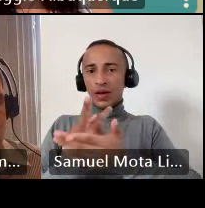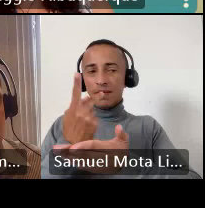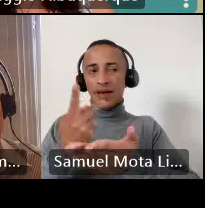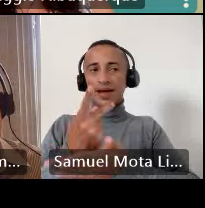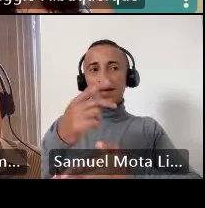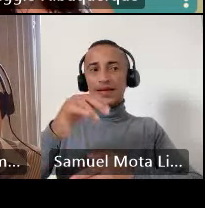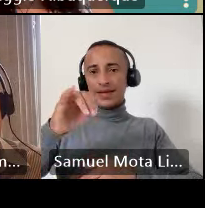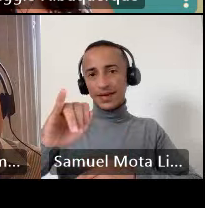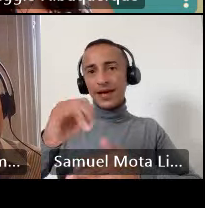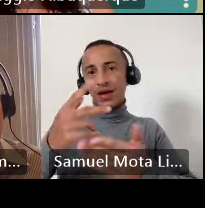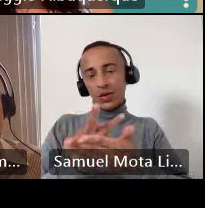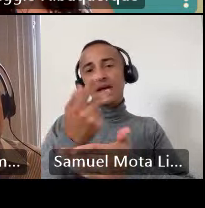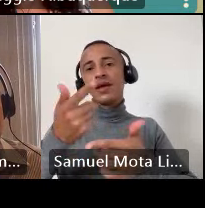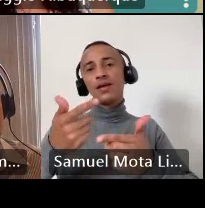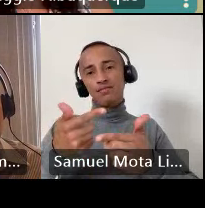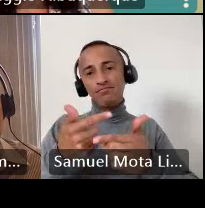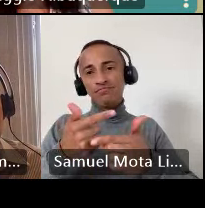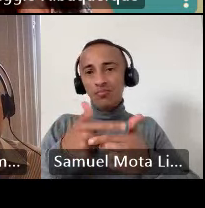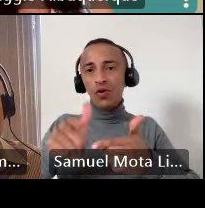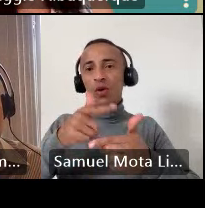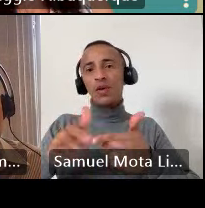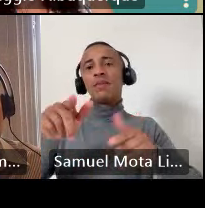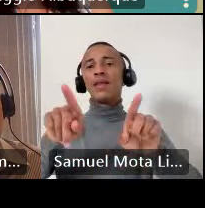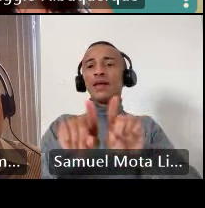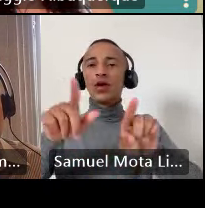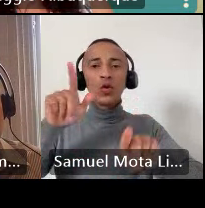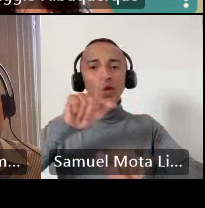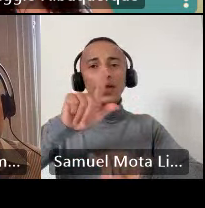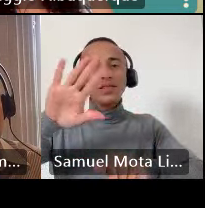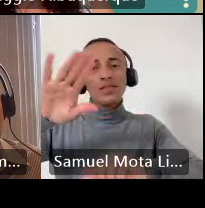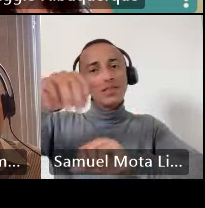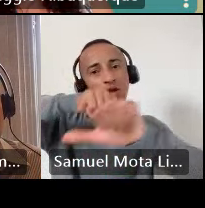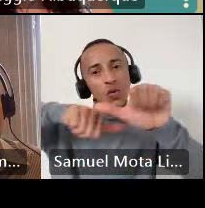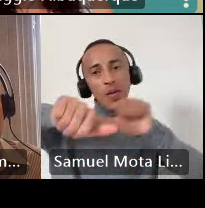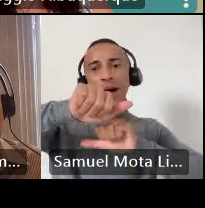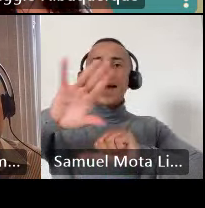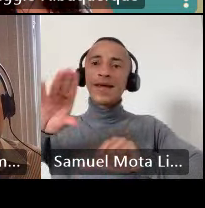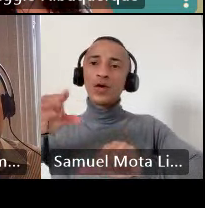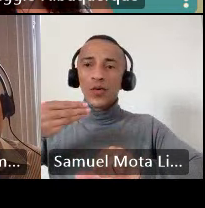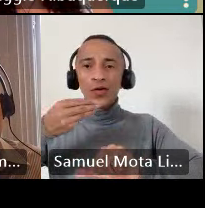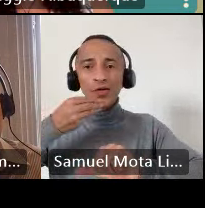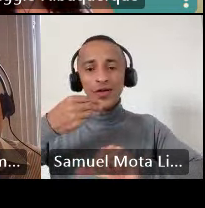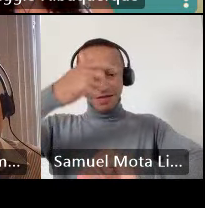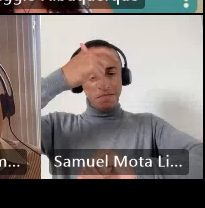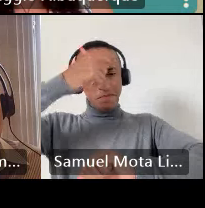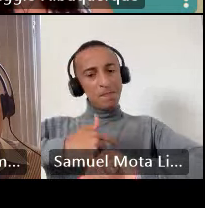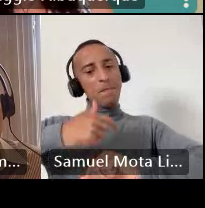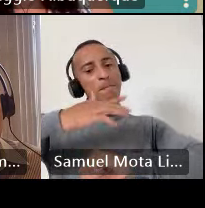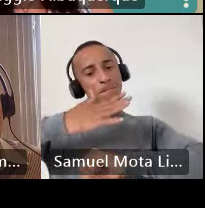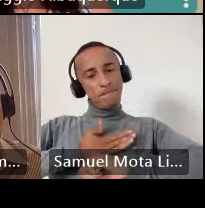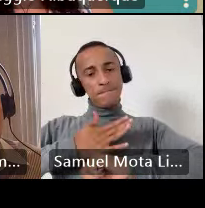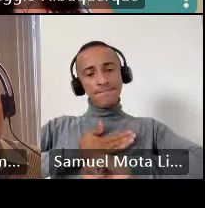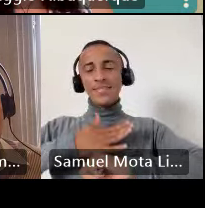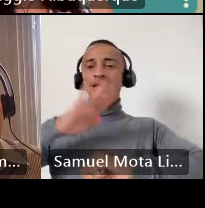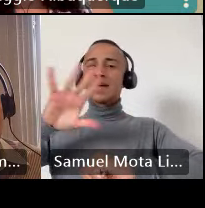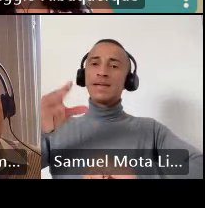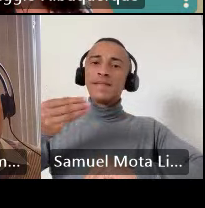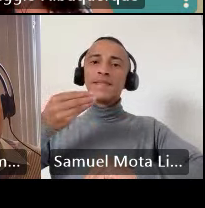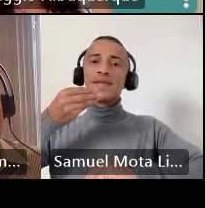transformá-los em em oportunidades para aprendizado para melhorias para correções de rumos e para inovação